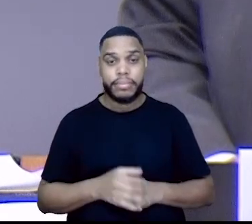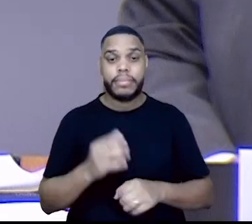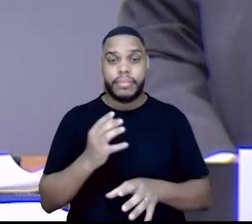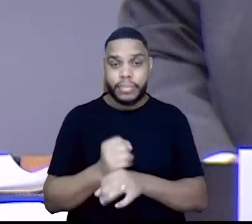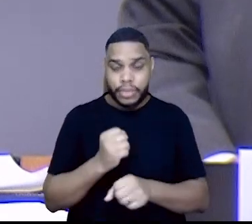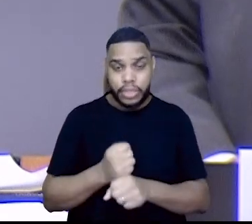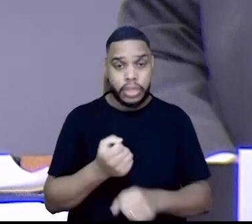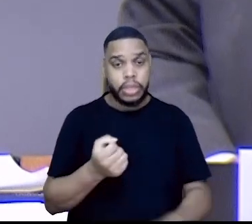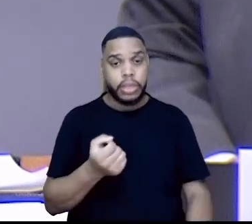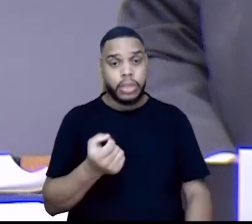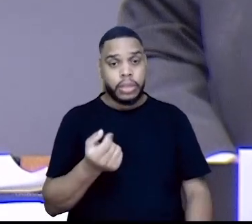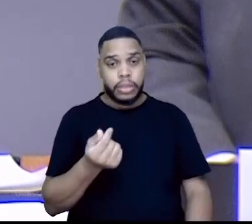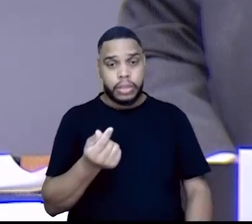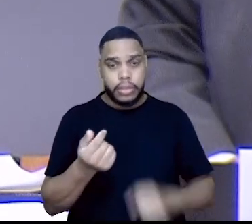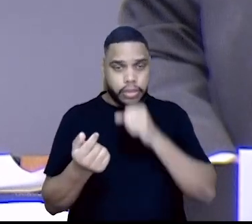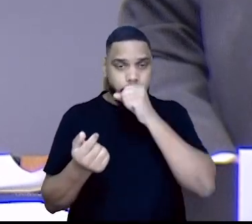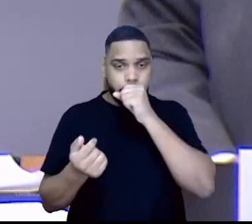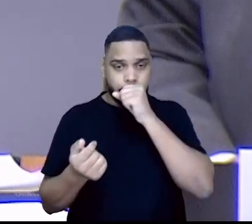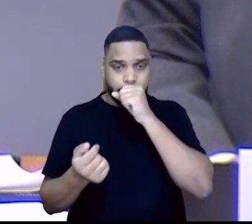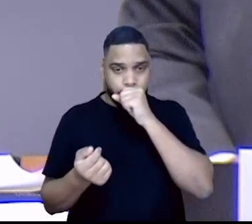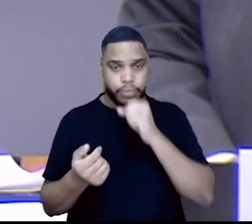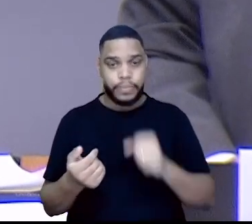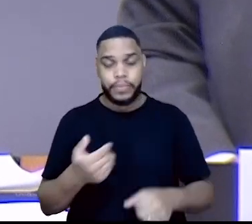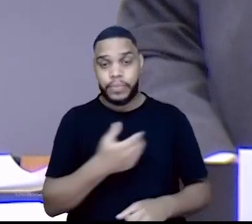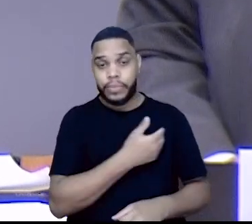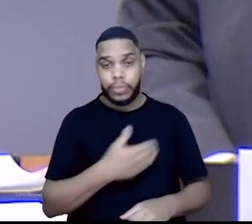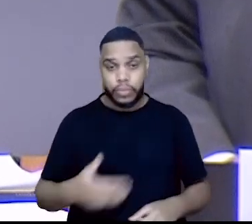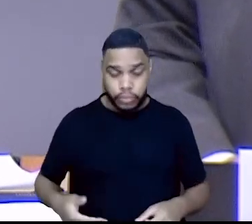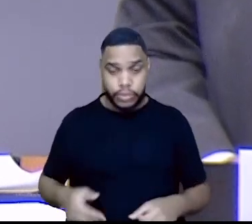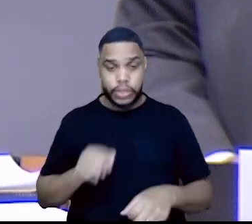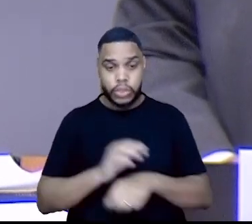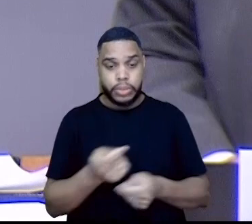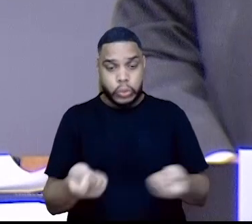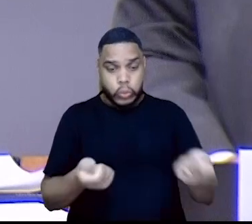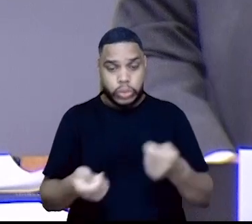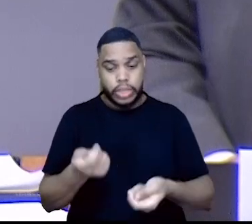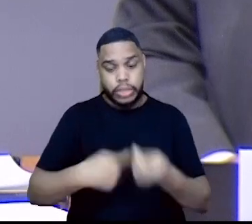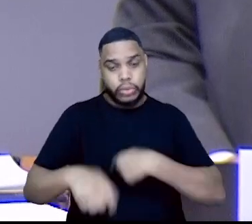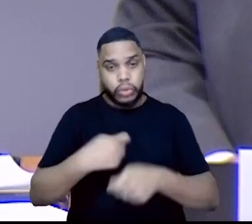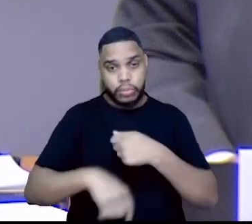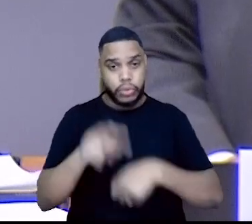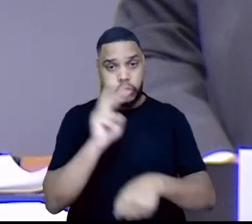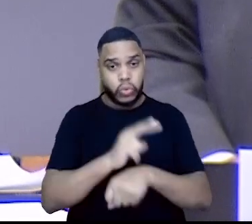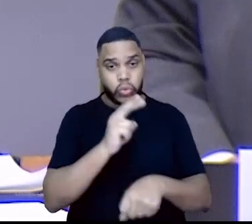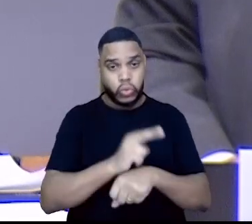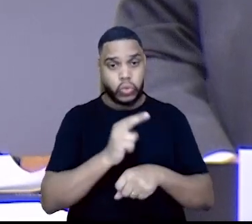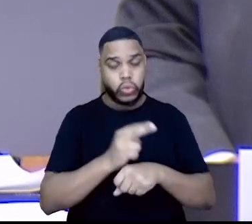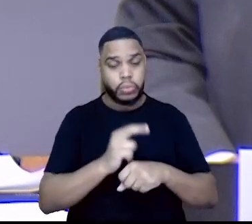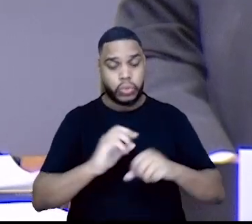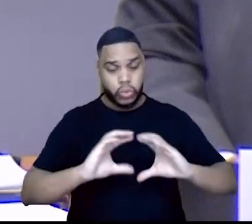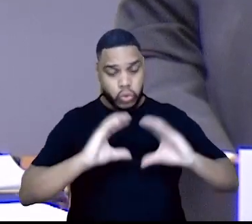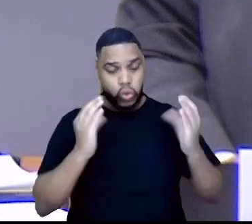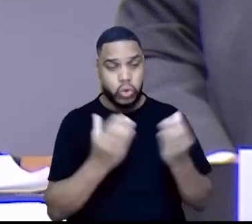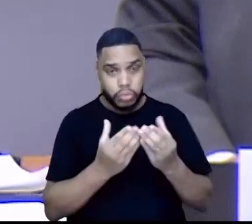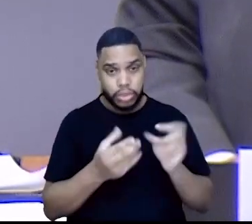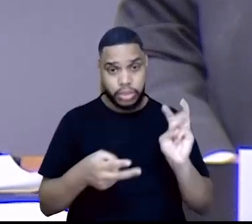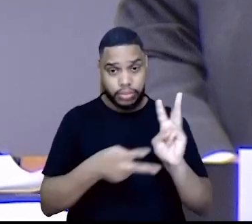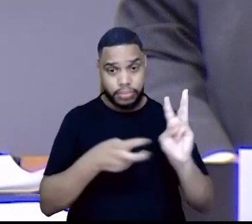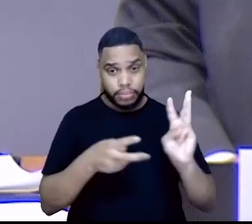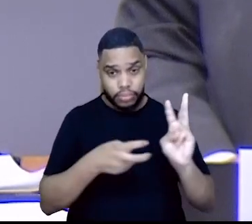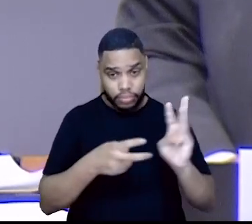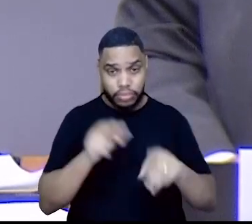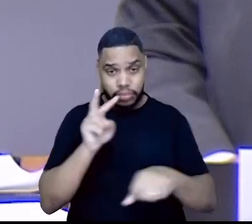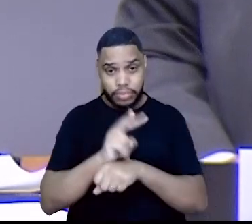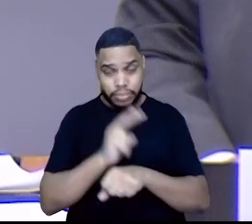financeiro, cuida da intervenção do Estado no domínio econômico, cuida da proteção das comunidades indígenas, cuida da família,